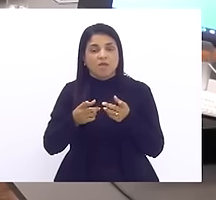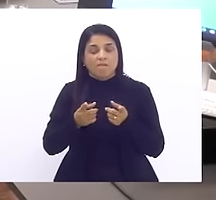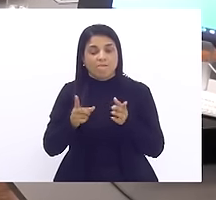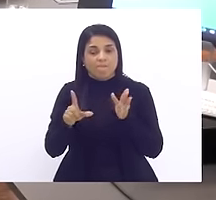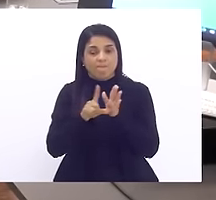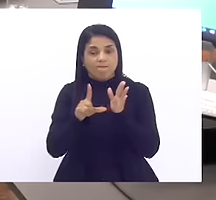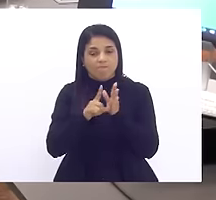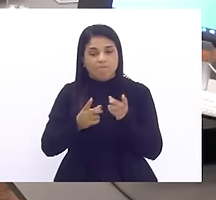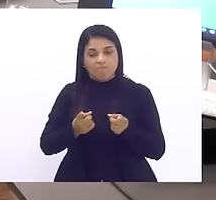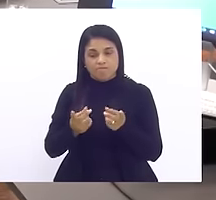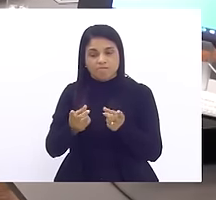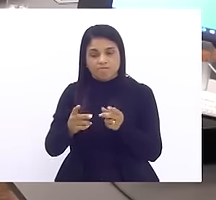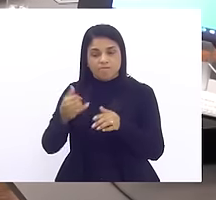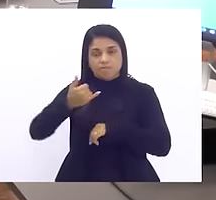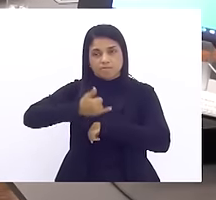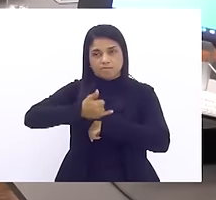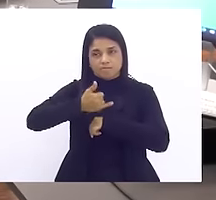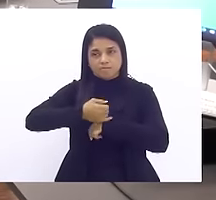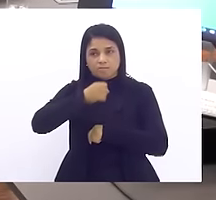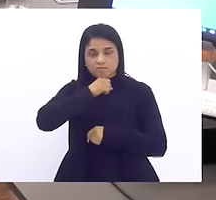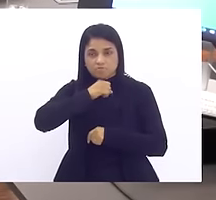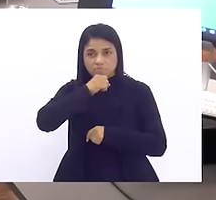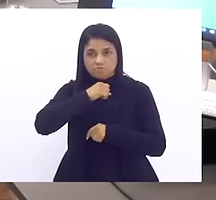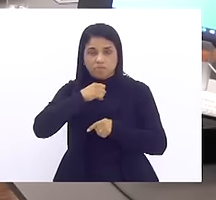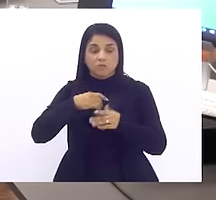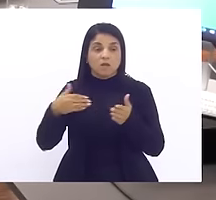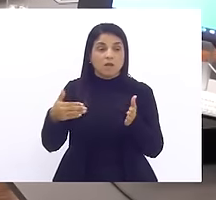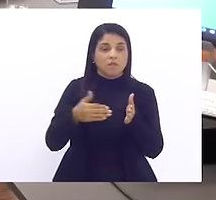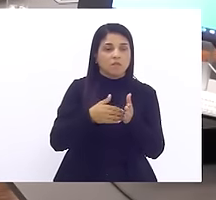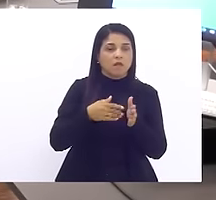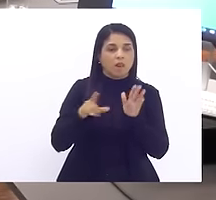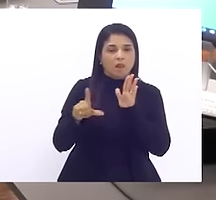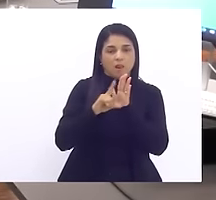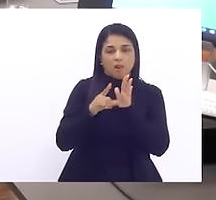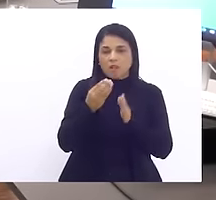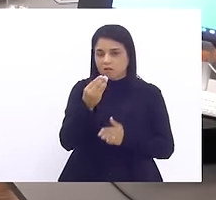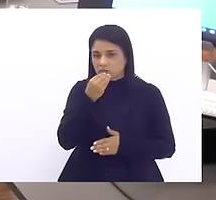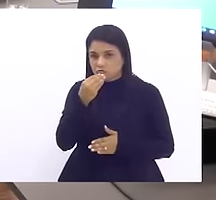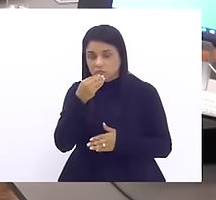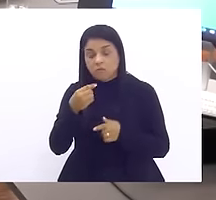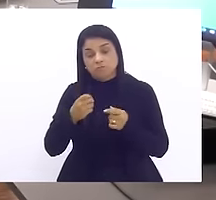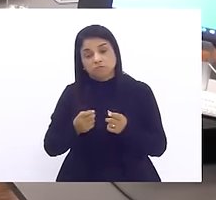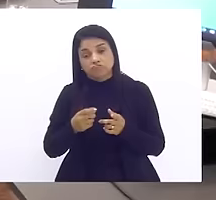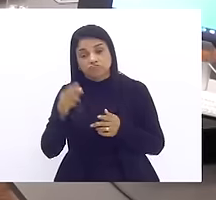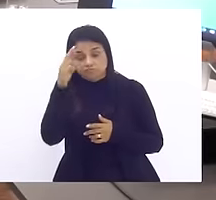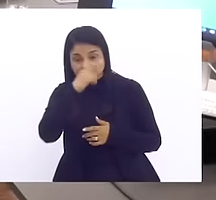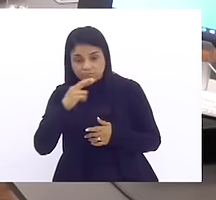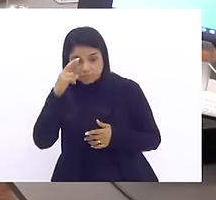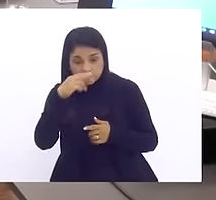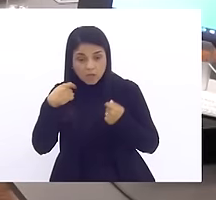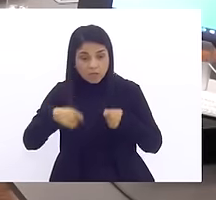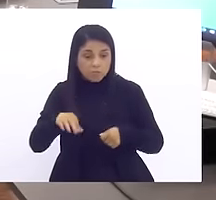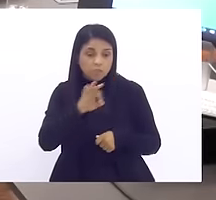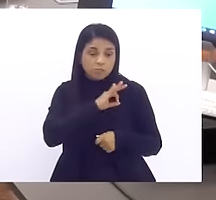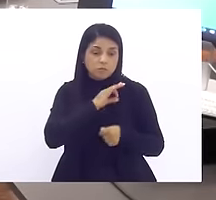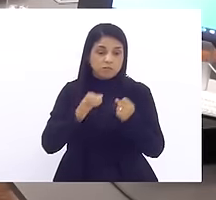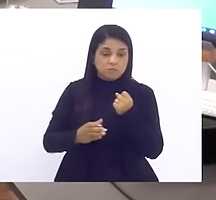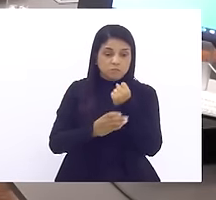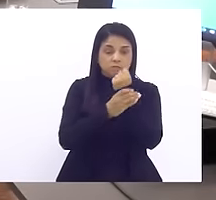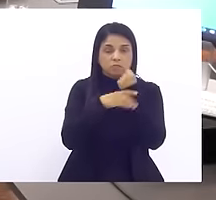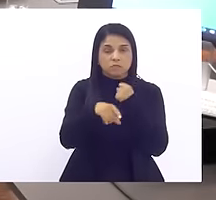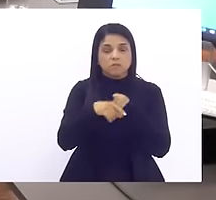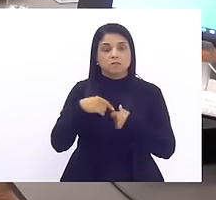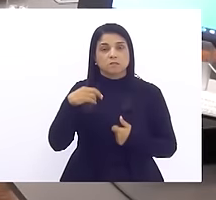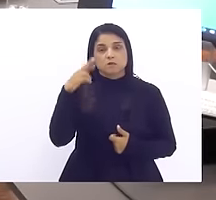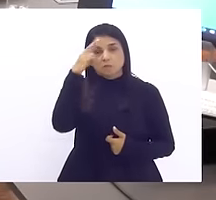a lanchonete ele que tem que verificar o licenciamento e a polícia civil e a polícia polícia militar pra dar segurança e a polícia civil que faz o trabalho de